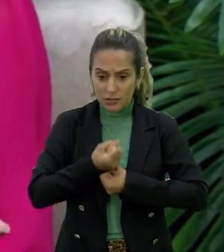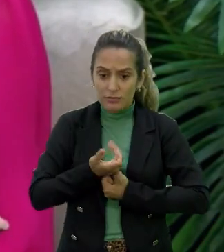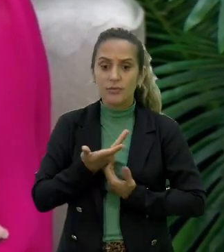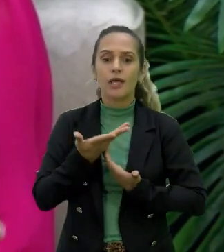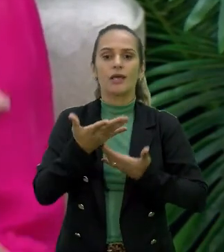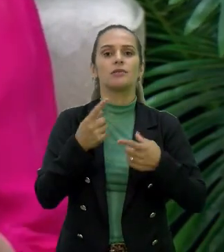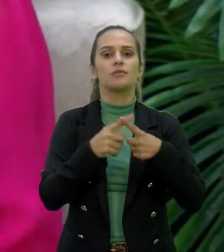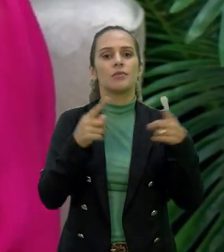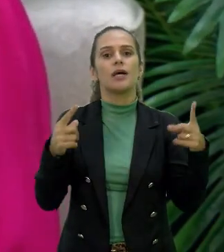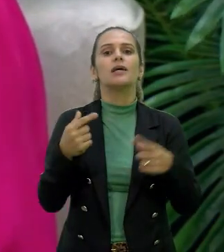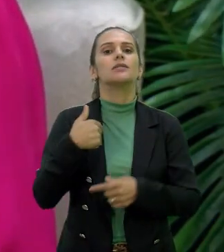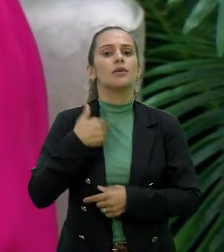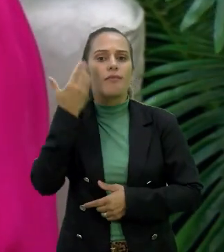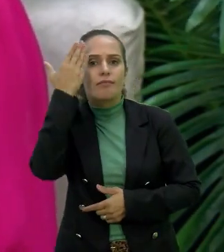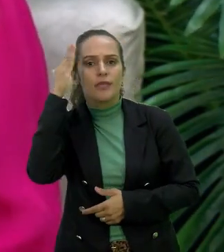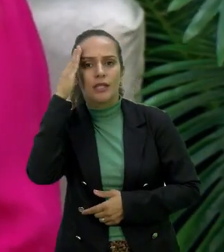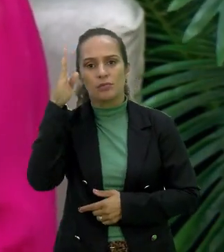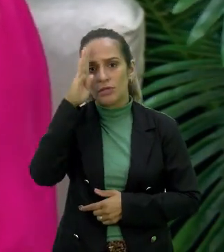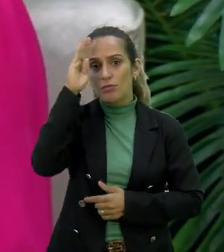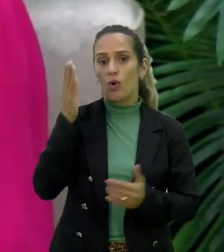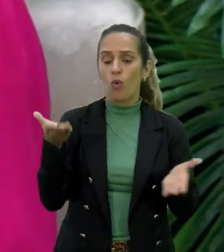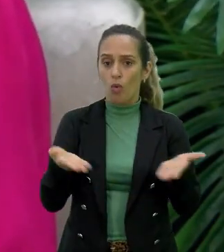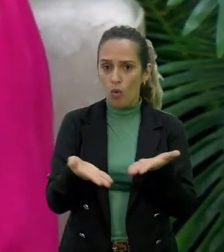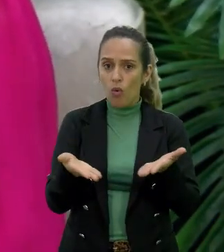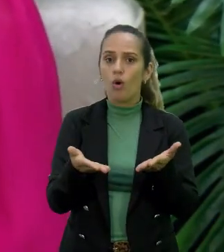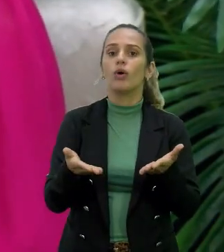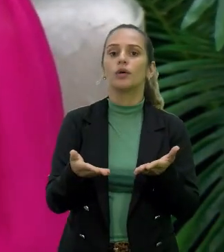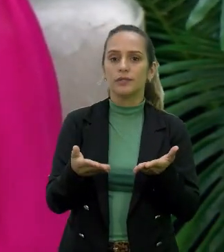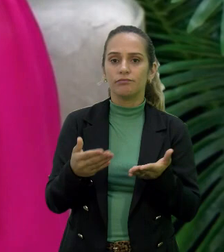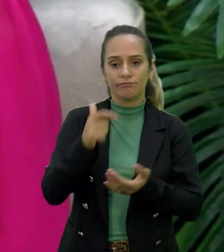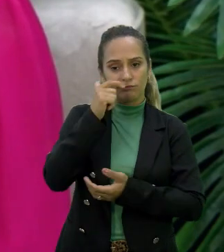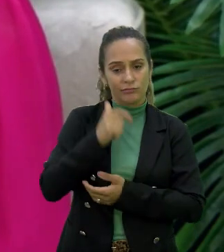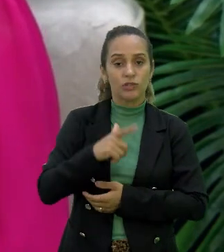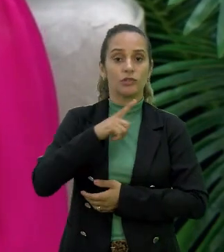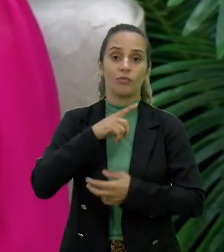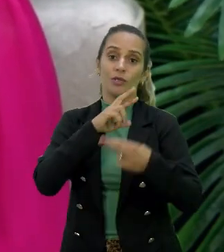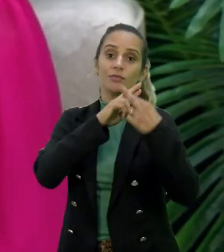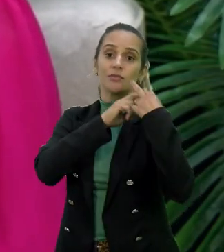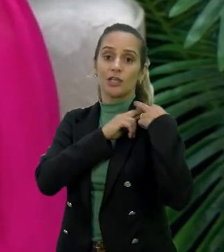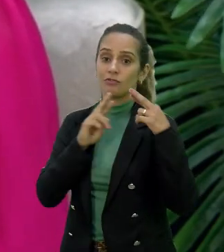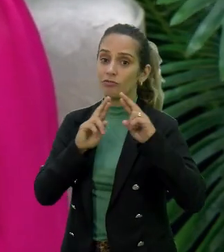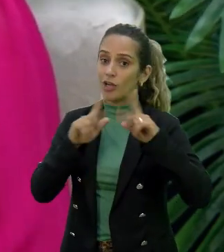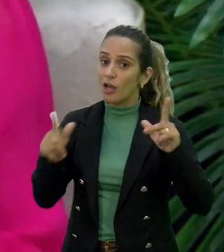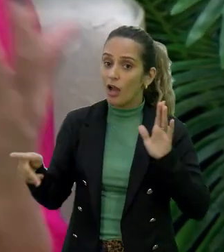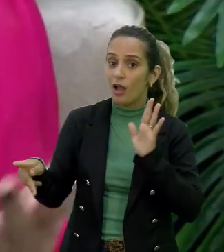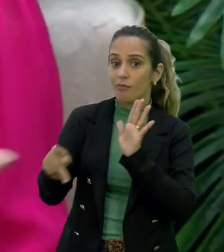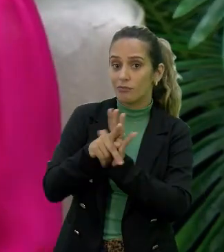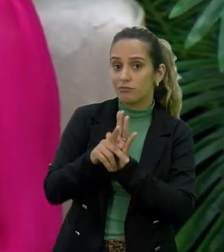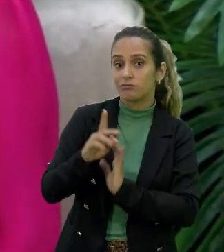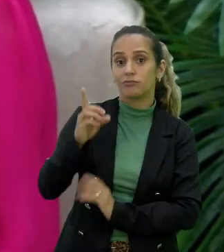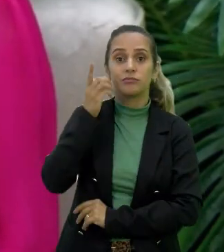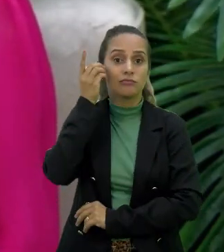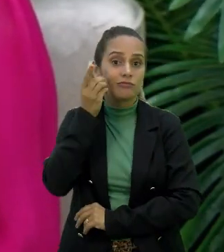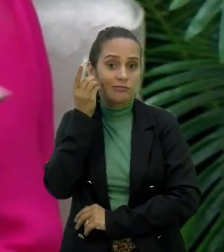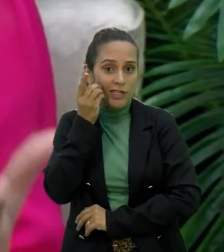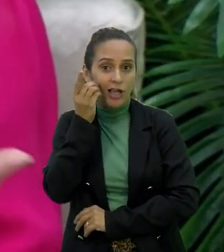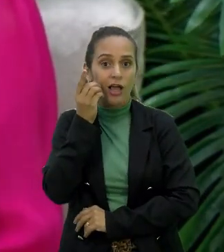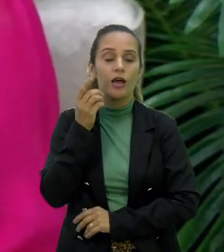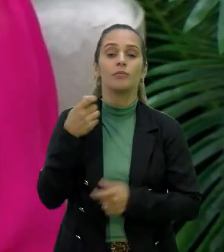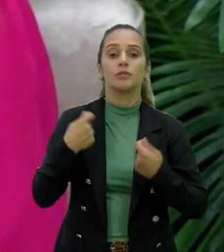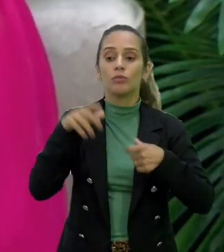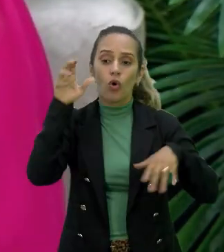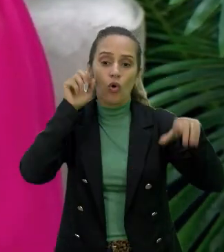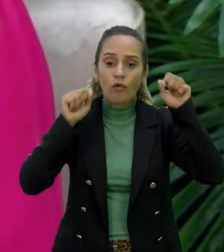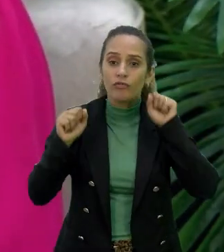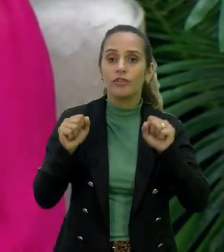expressa sua opinião mas eu entendo que vai expressar Principalmente agora como parlamentar a gente tem uma responsabilidade de ouvir os dois lados antes